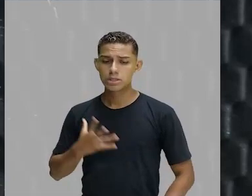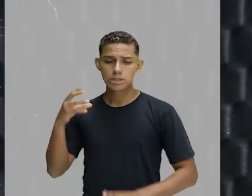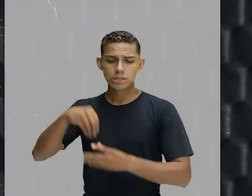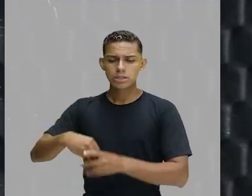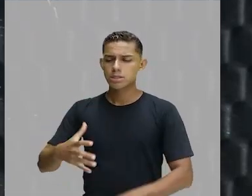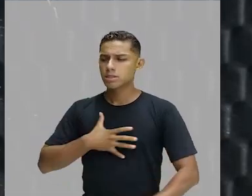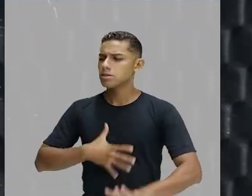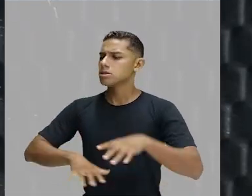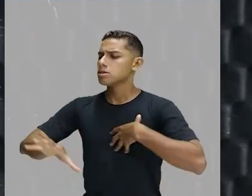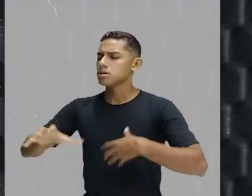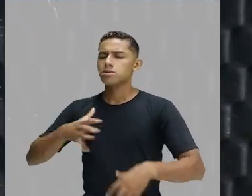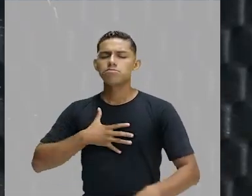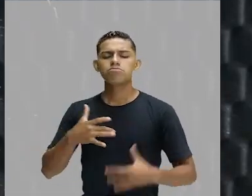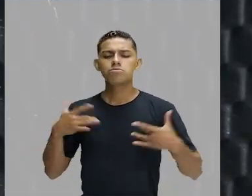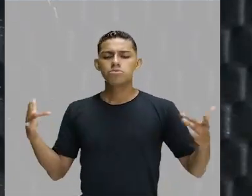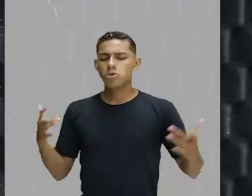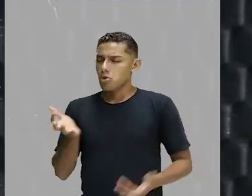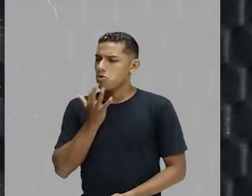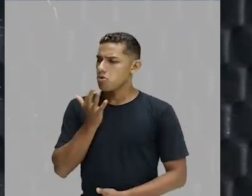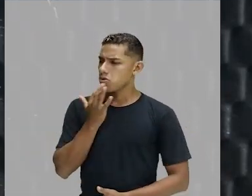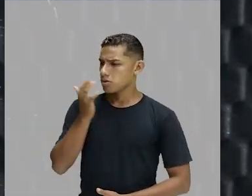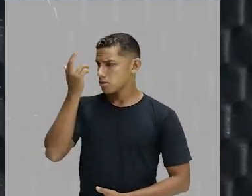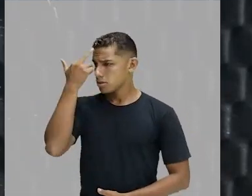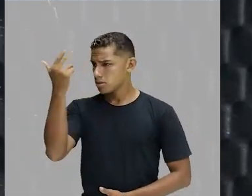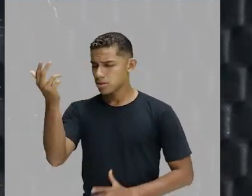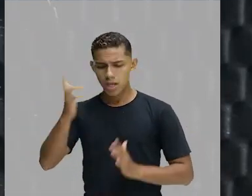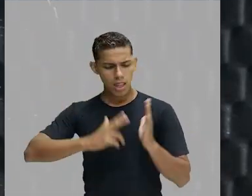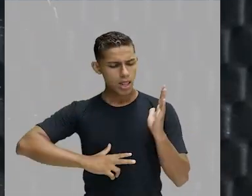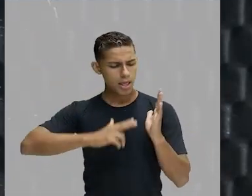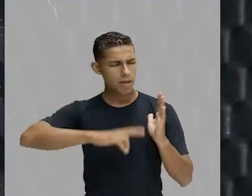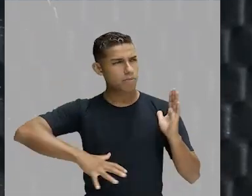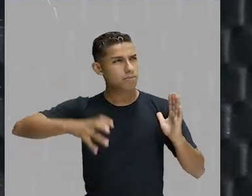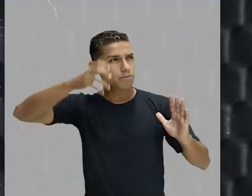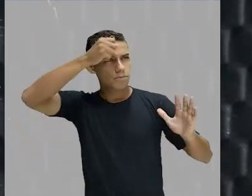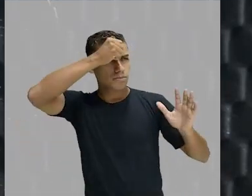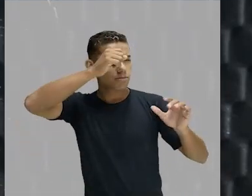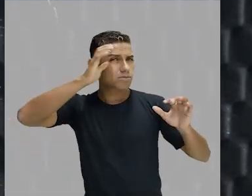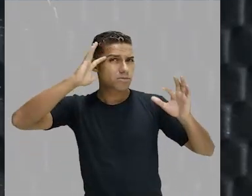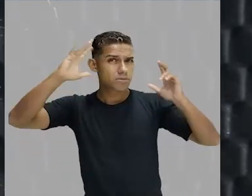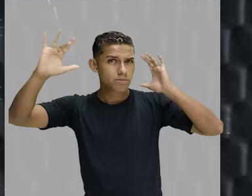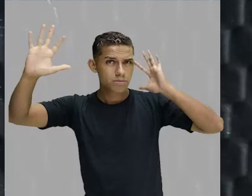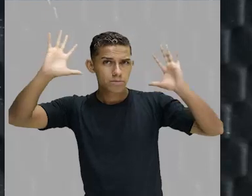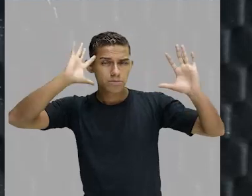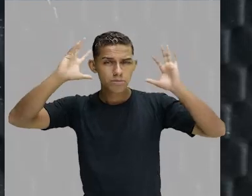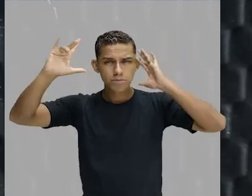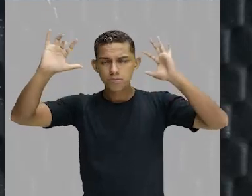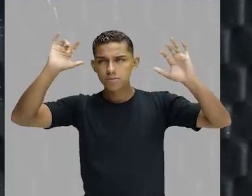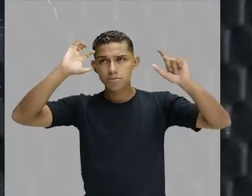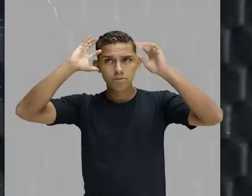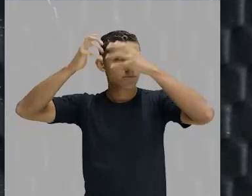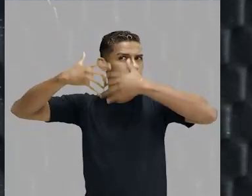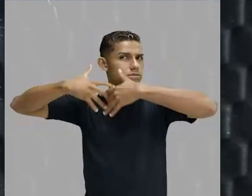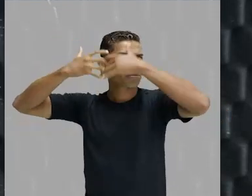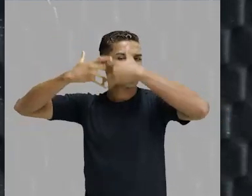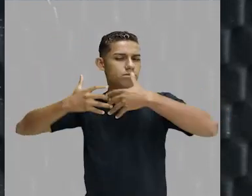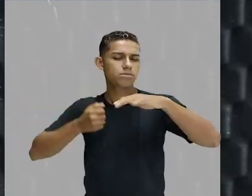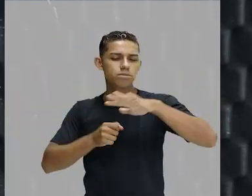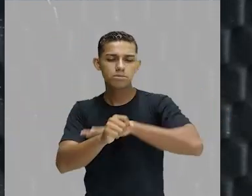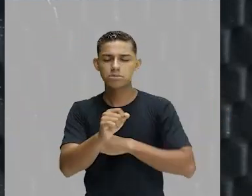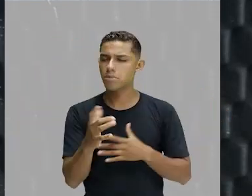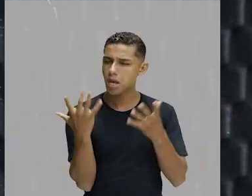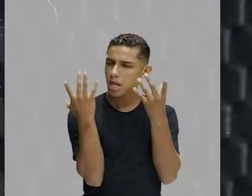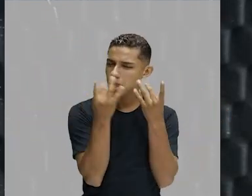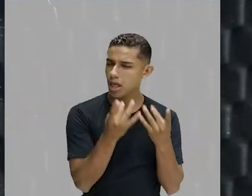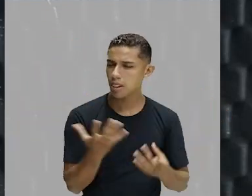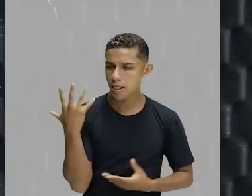você começa a conhecer a história, a ler sobre o local, a ver toda a riqueza de